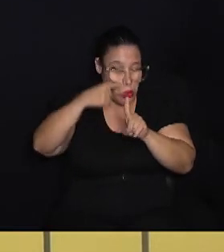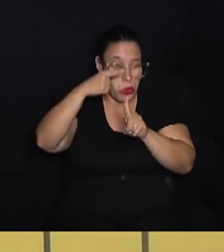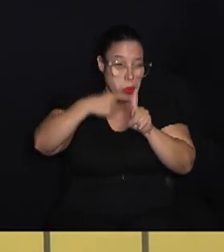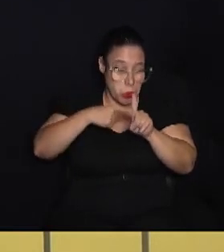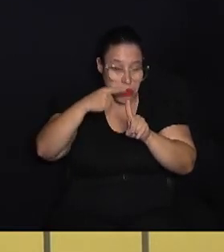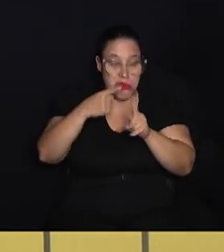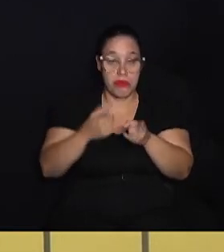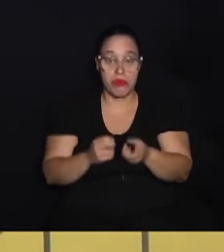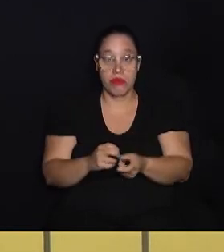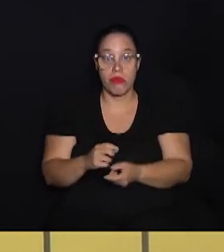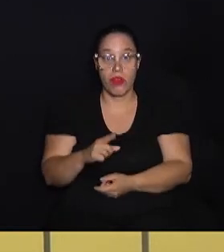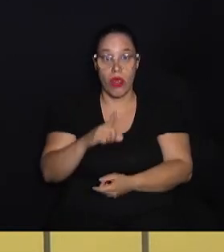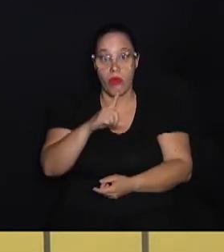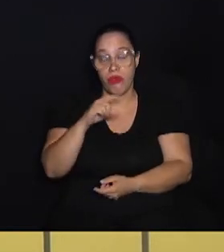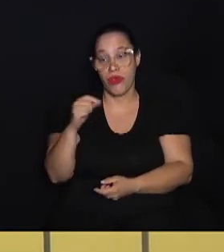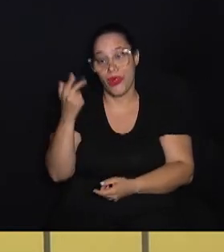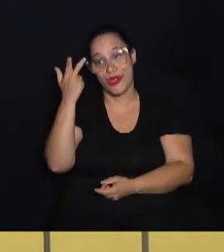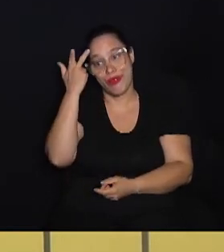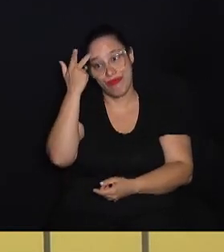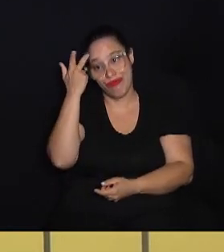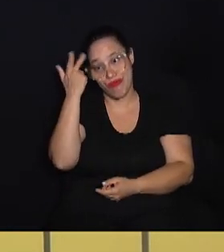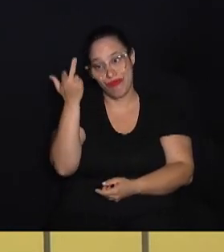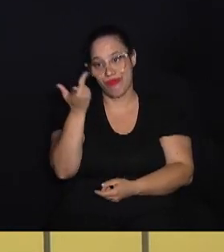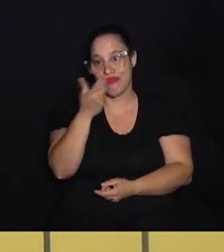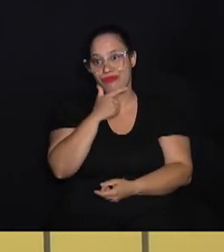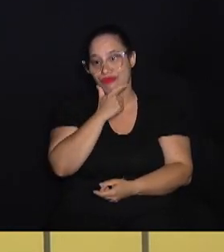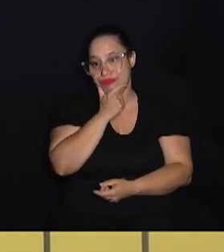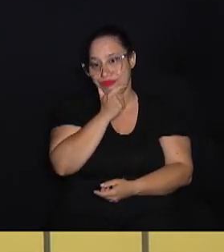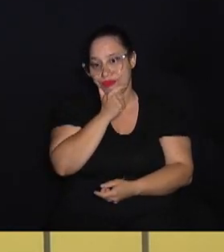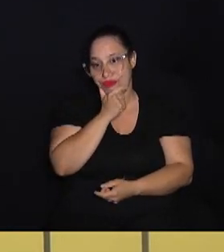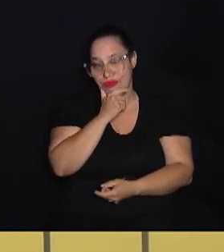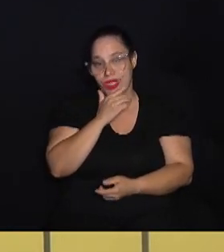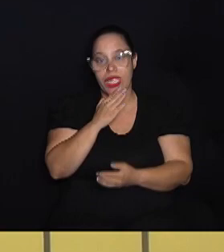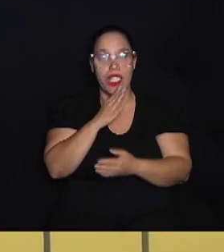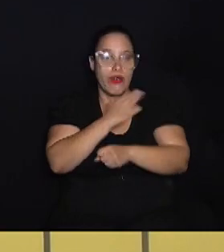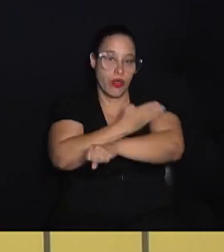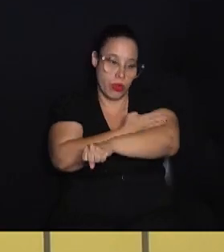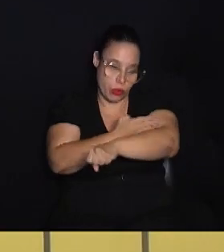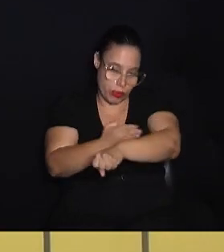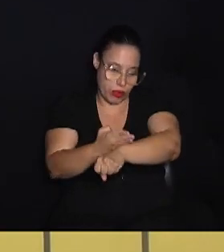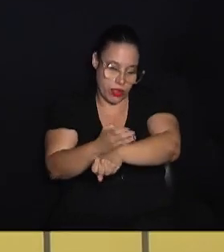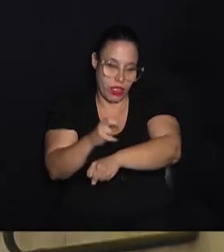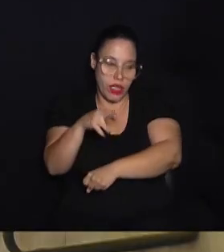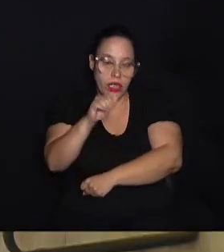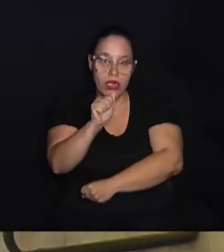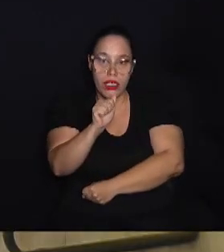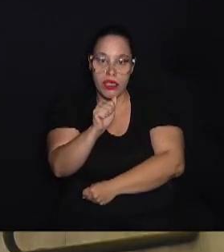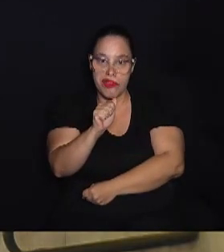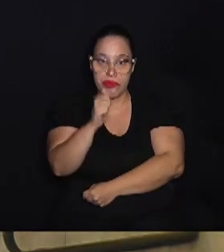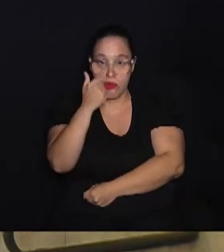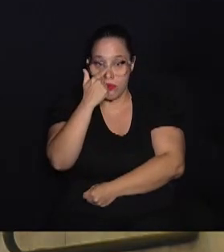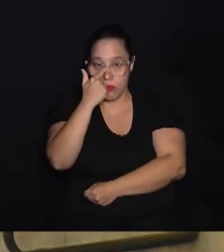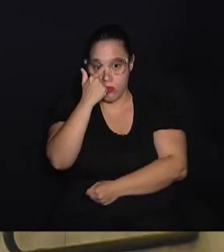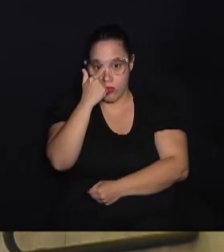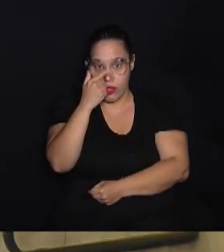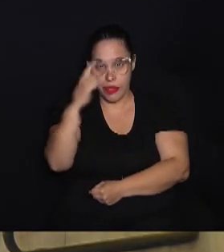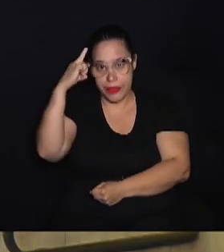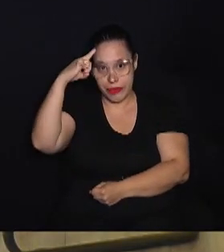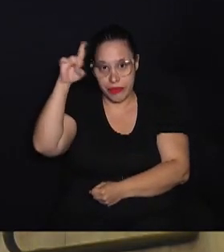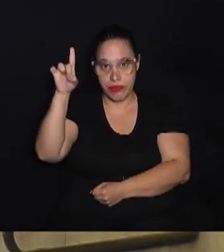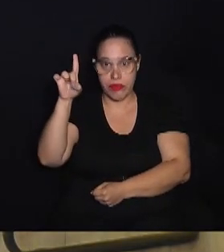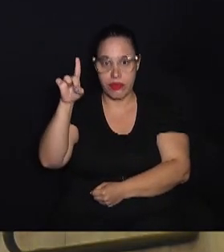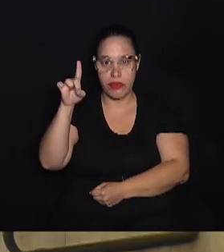e fora da normalidade com a qual a gente estava acostumado. Agora, Ana, esses